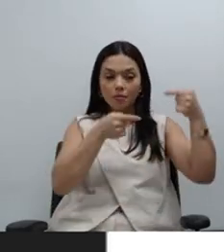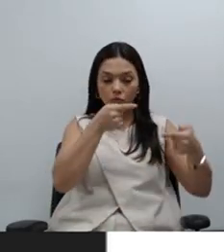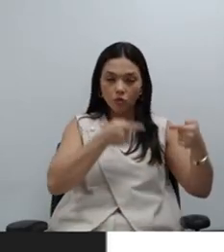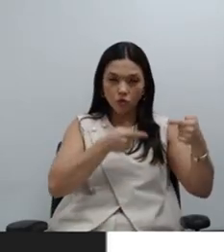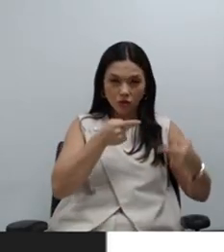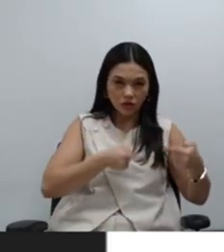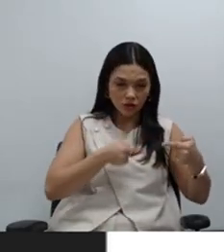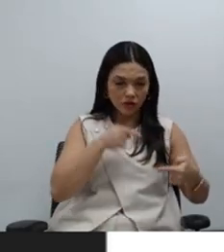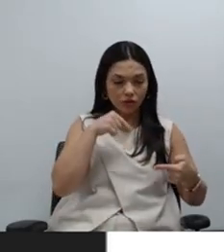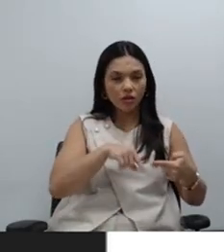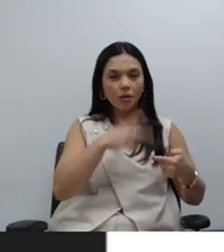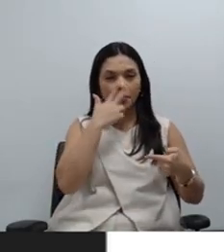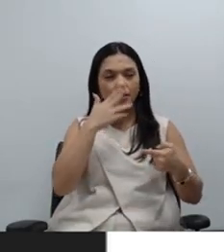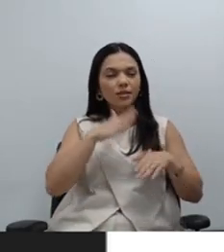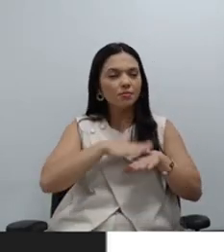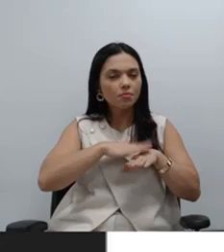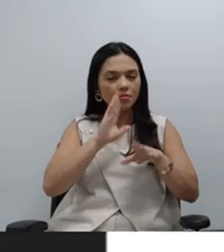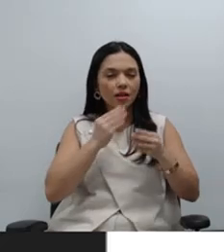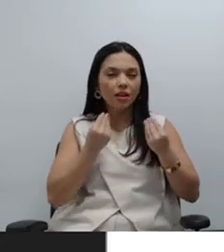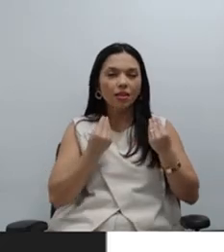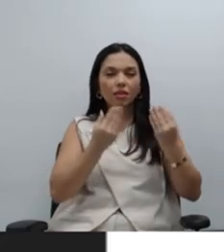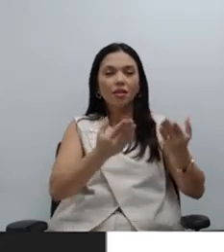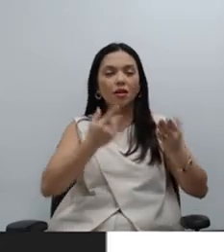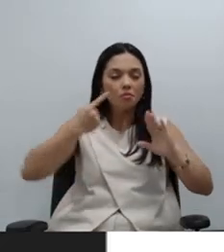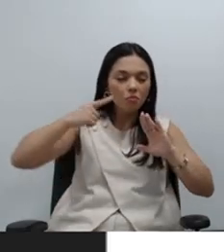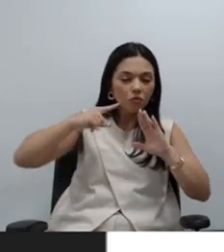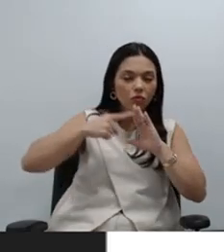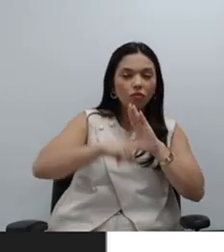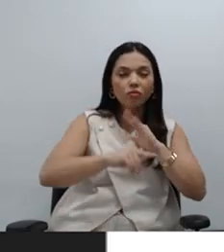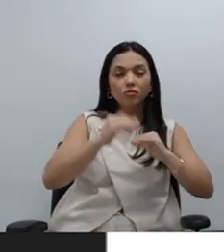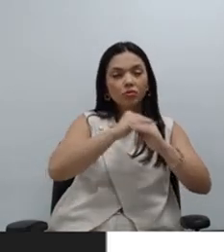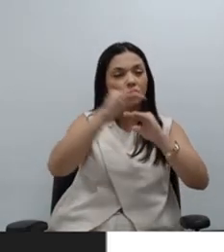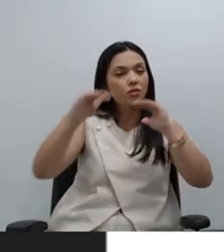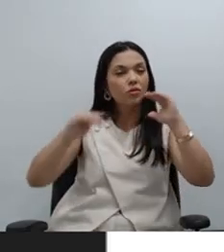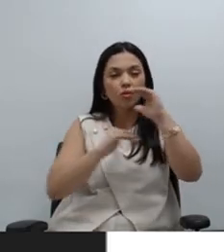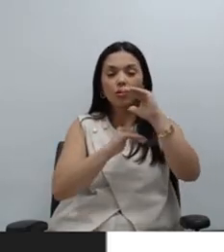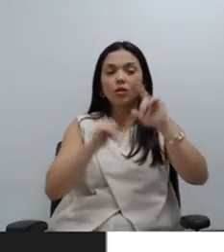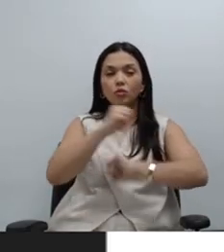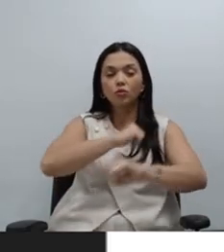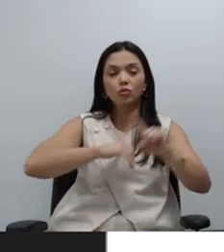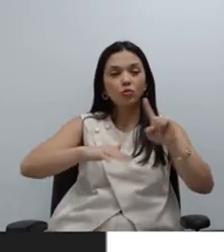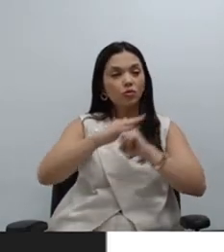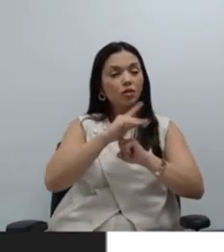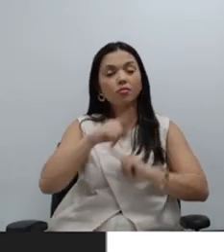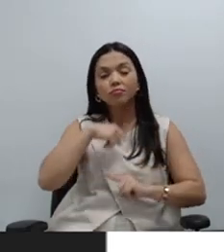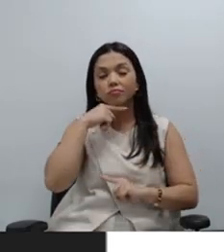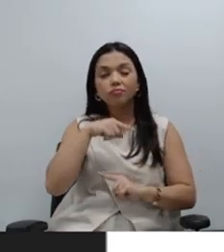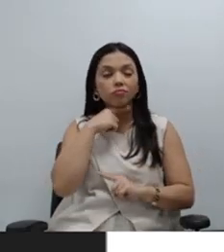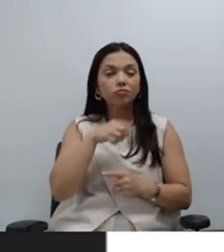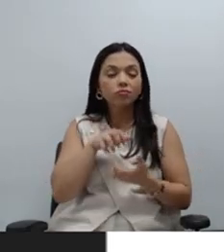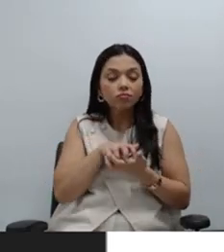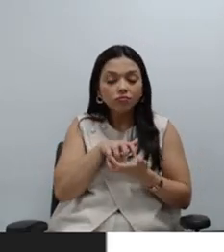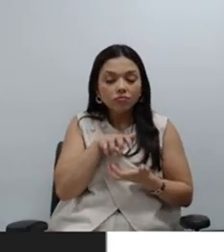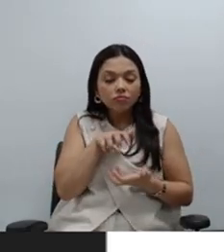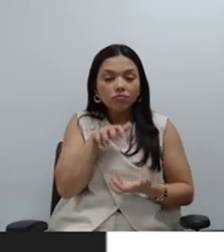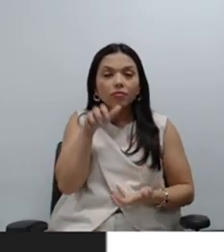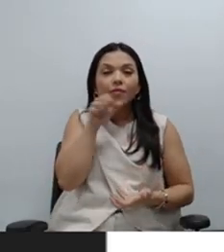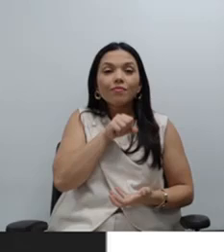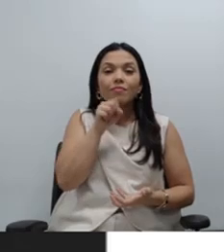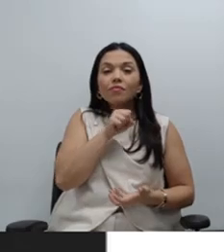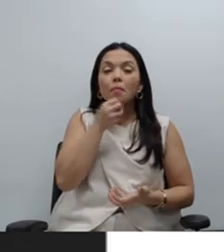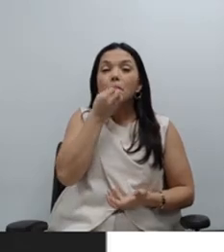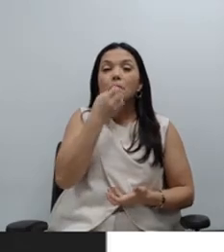as desigualdades sociais, fazendo com que essa fase não seja alcançável para muitos e causando disparidades